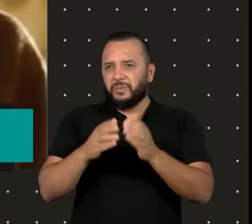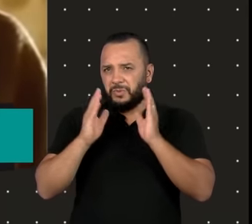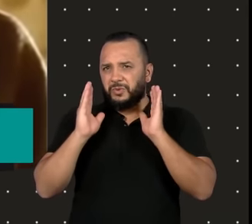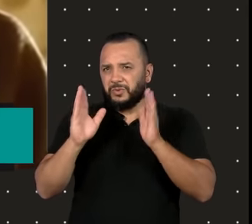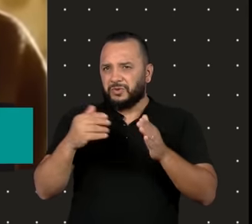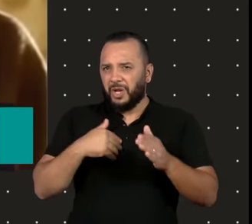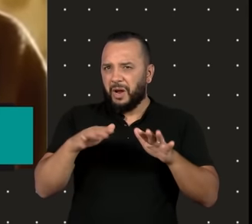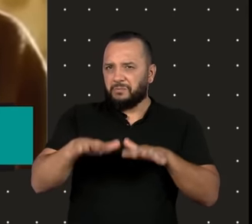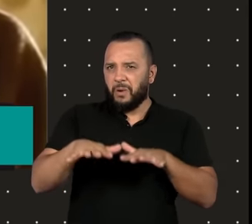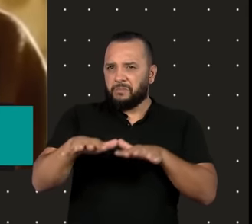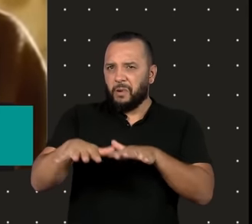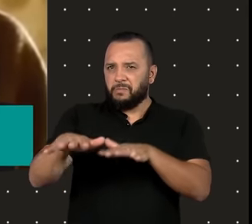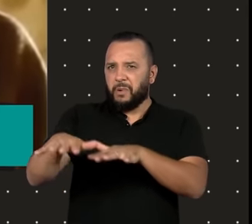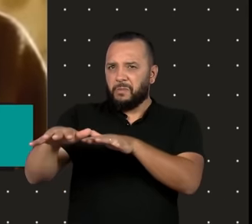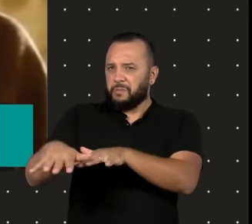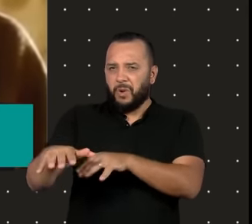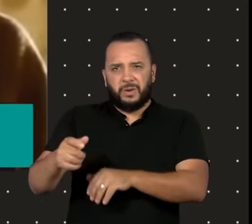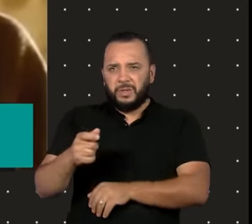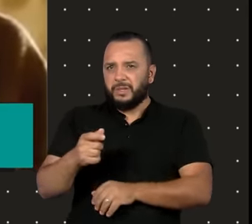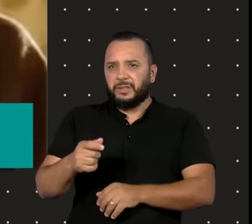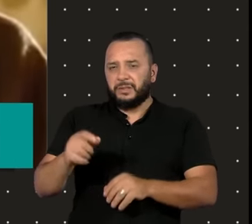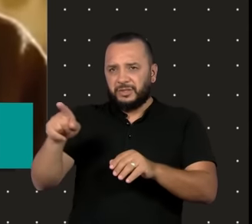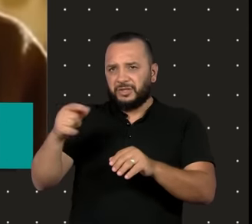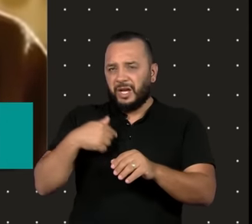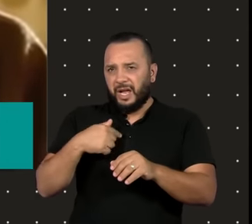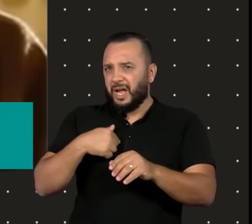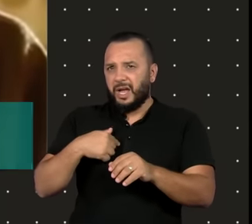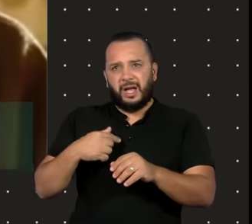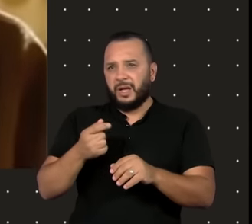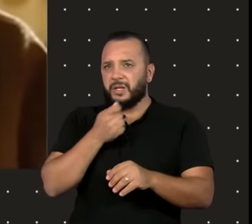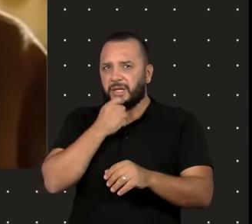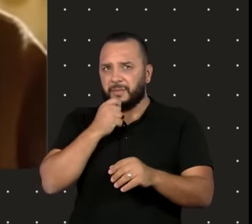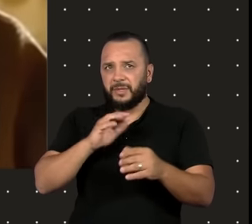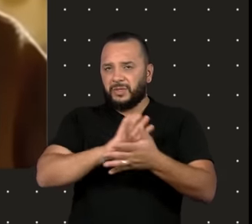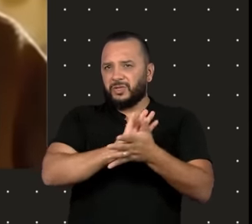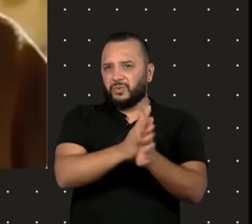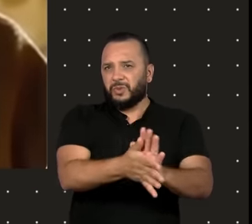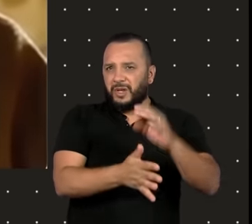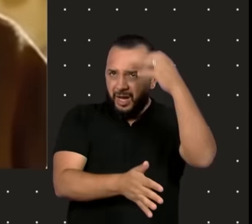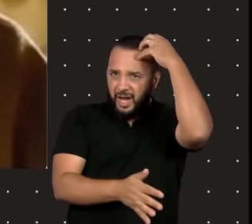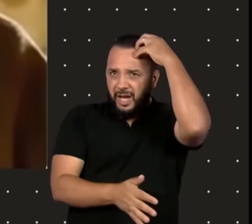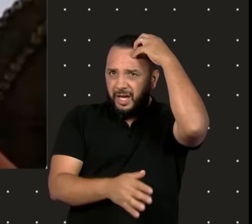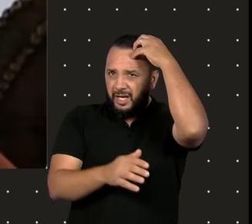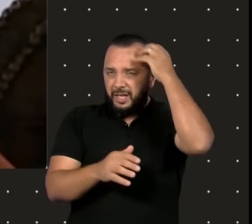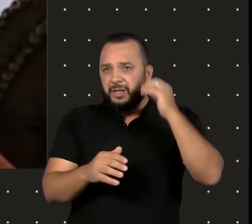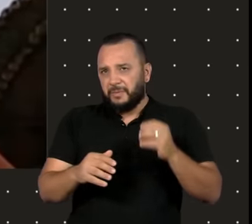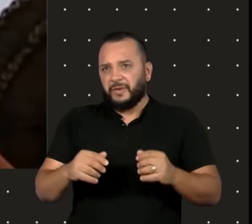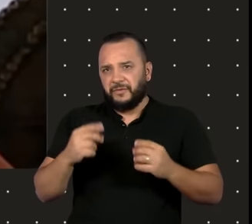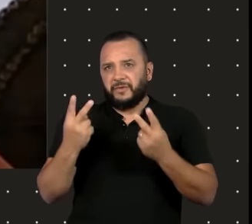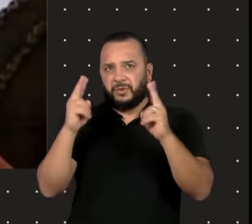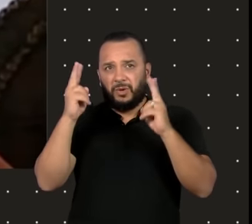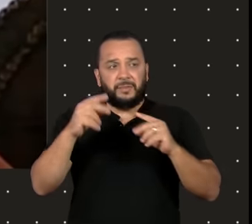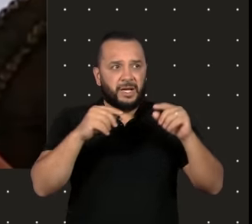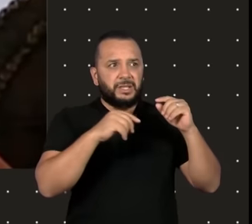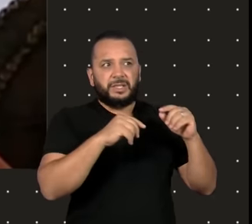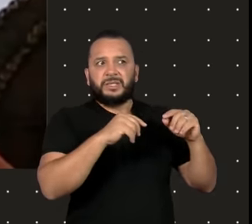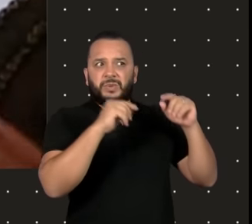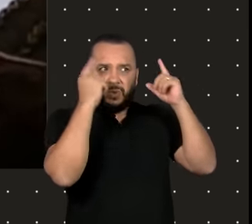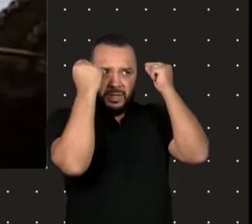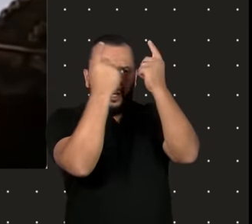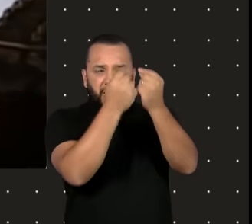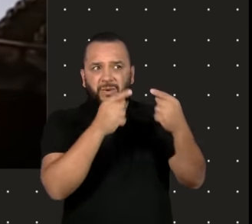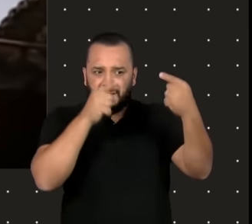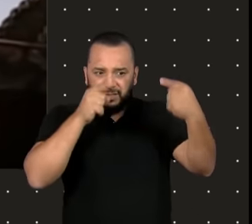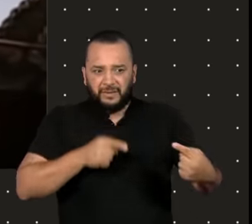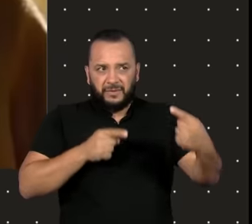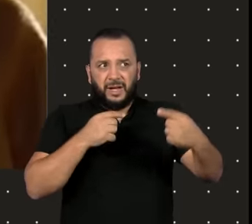os 300 de Esparta, mas conseguimos matar o rei Leônidas. Eu acho isso uma grande vitória. Mas os gregos nos desafiaram. E